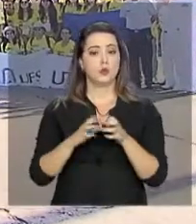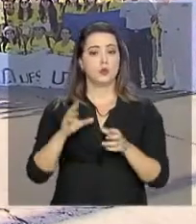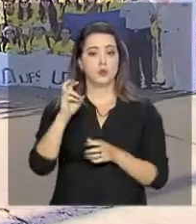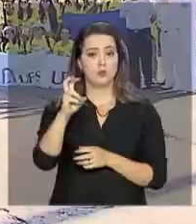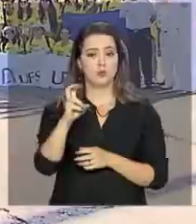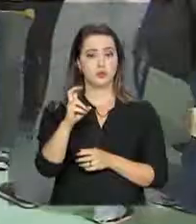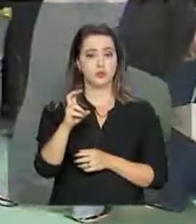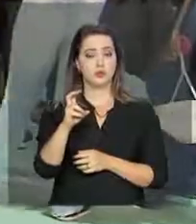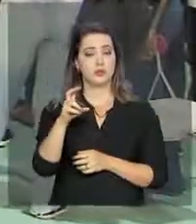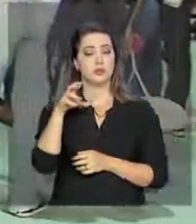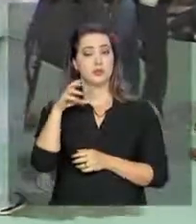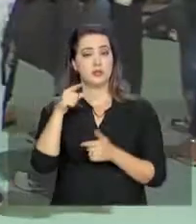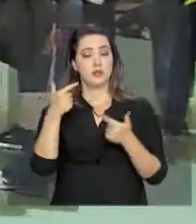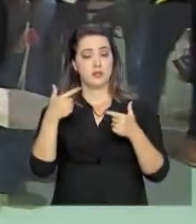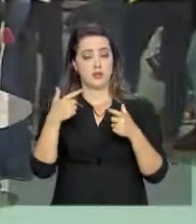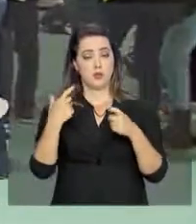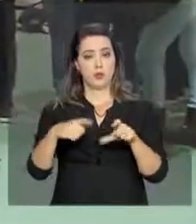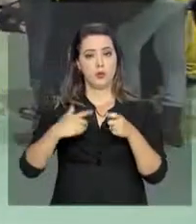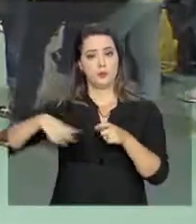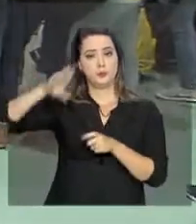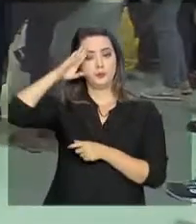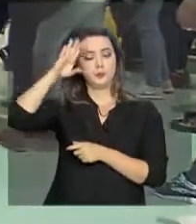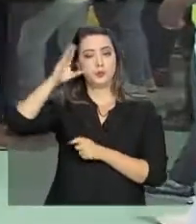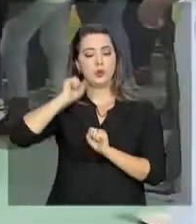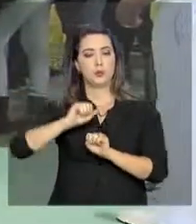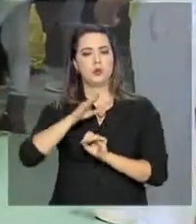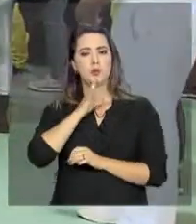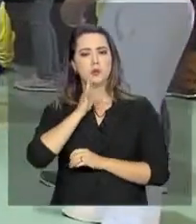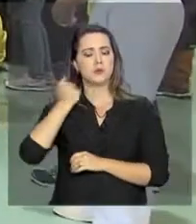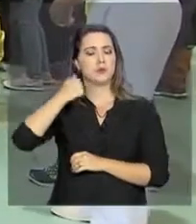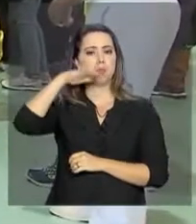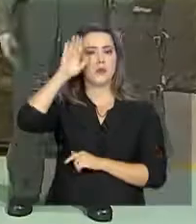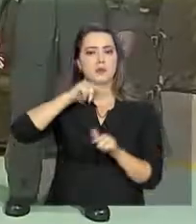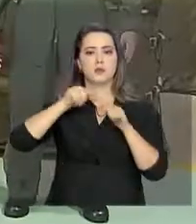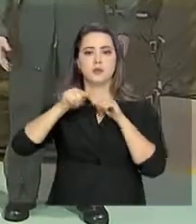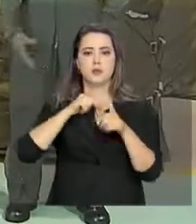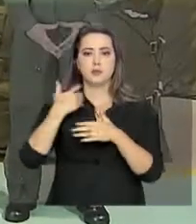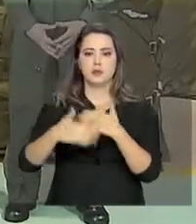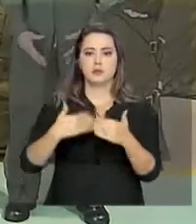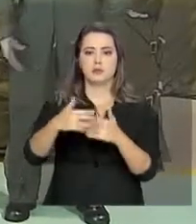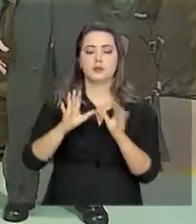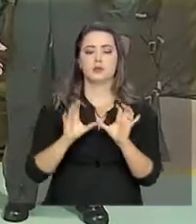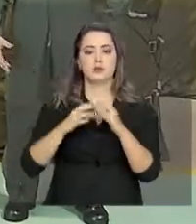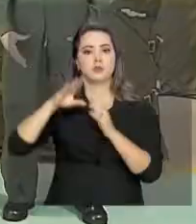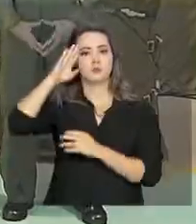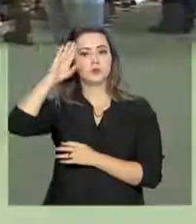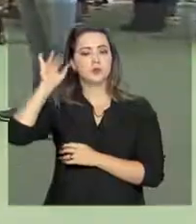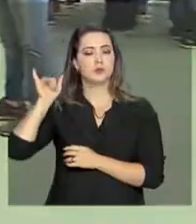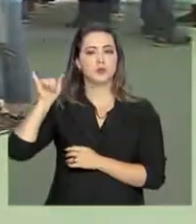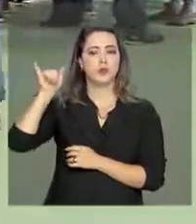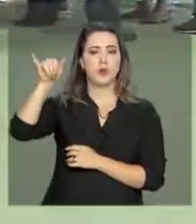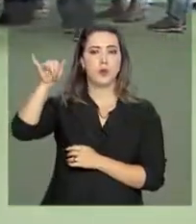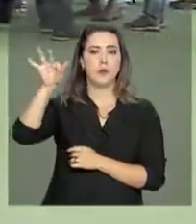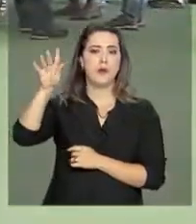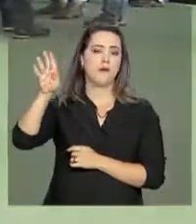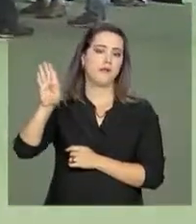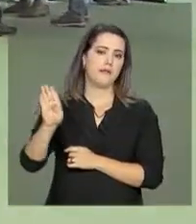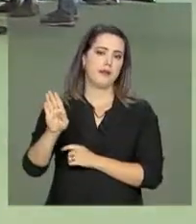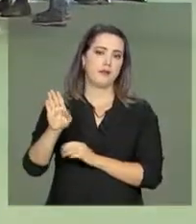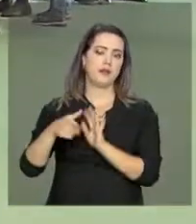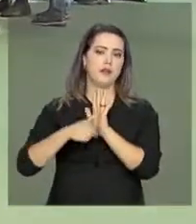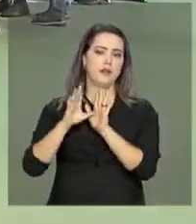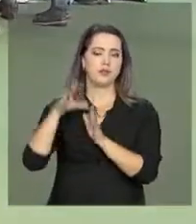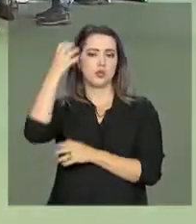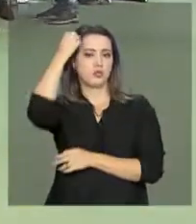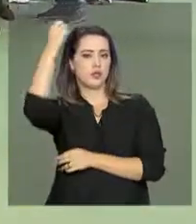Campo Grande, os rondonistas puderam conhecer mais do trabalho desenvolvido pela Força Aérea Brasileira antes de embarcar para